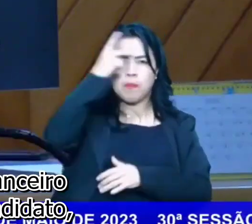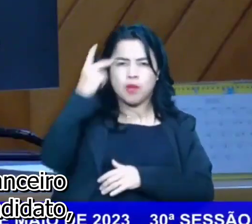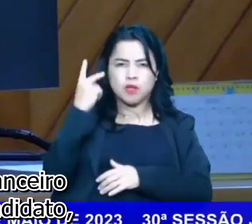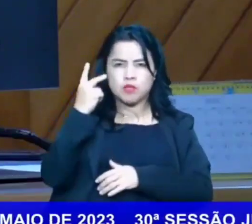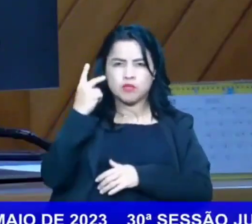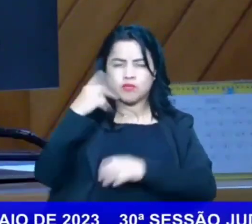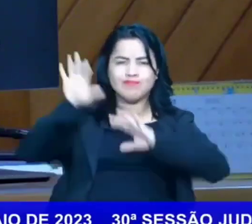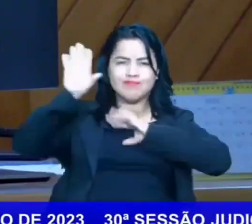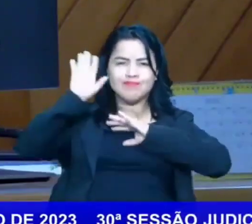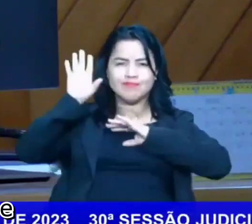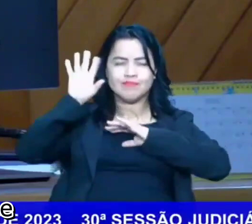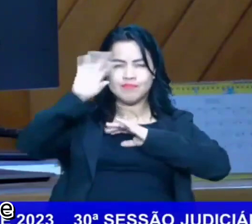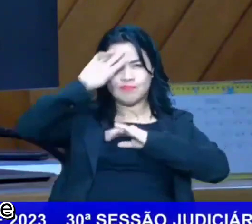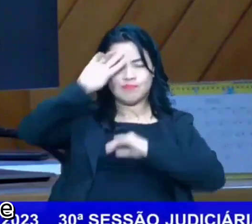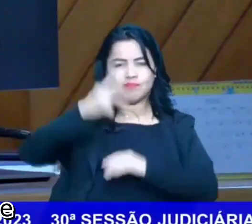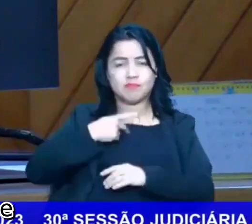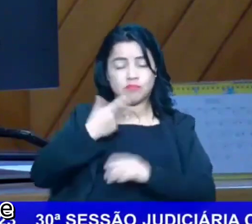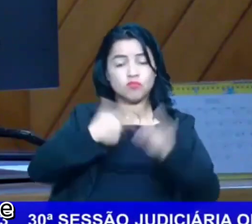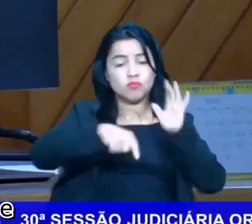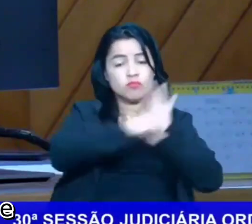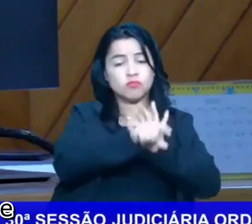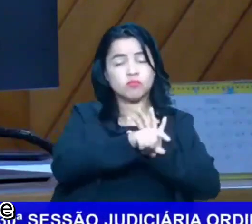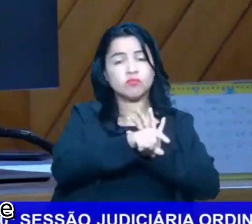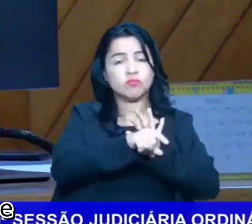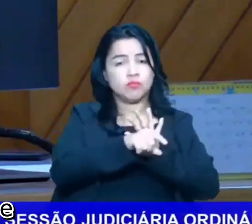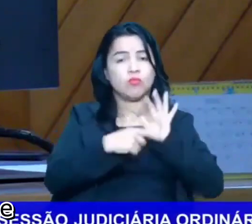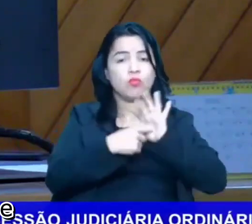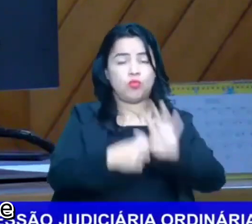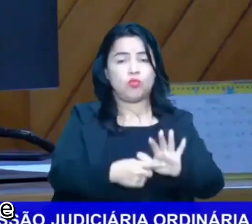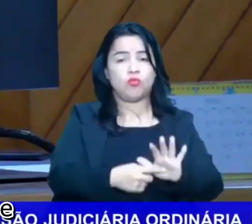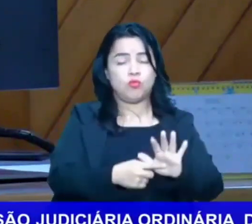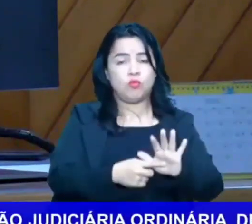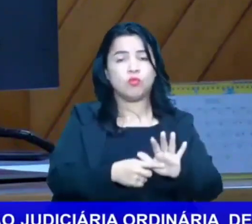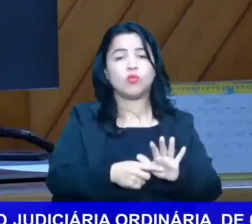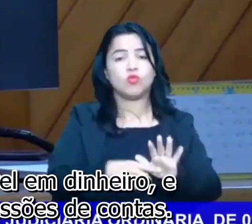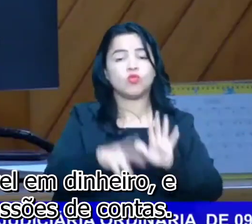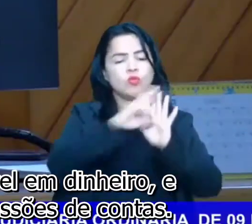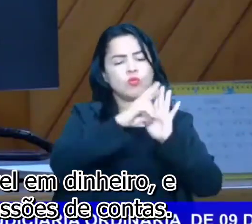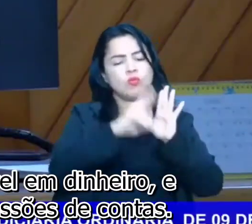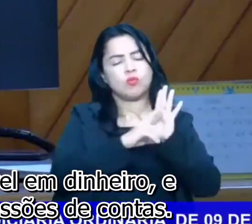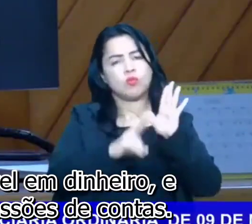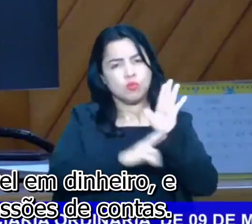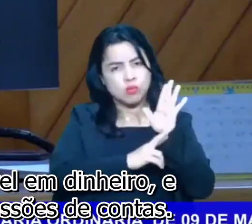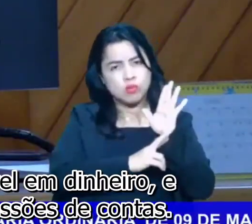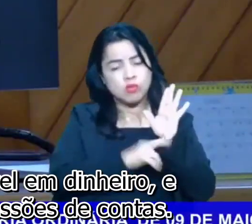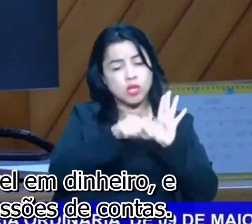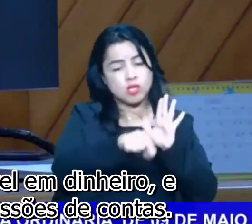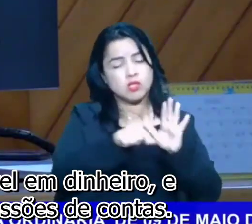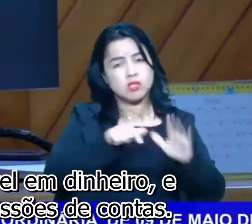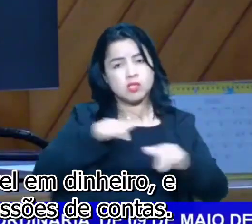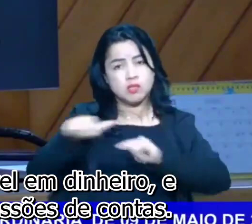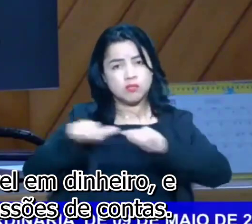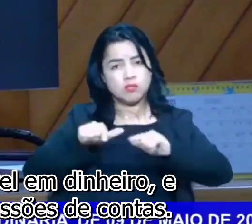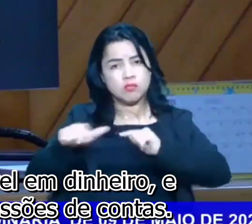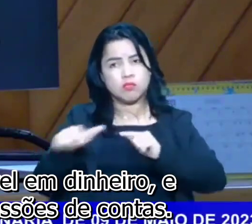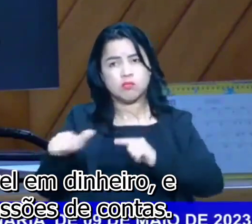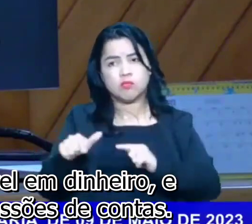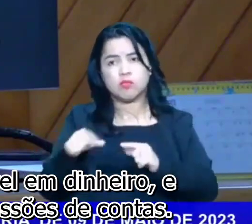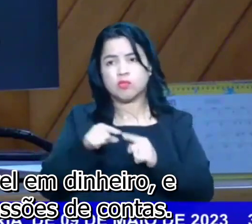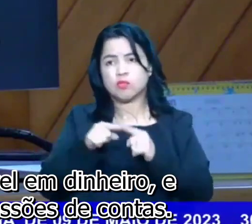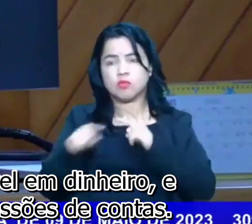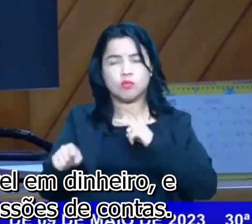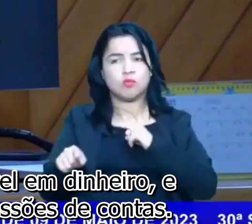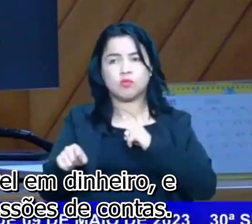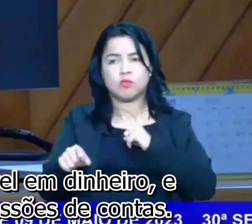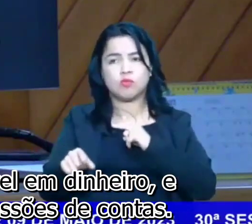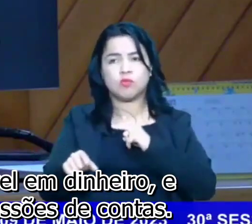do candidato, a lei estabelece uma ficção normativa e diz que esses serviços não